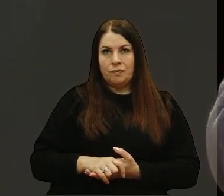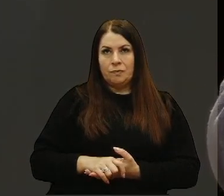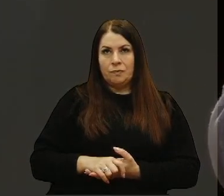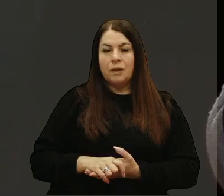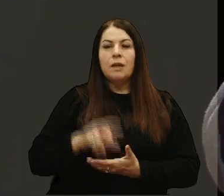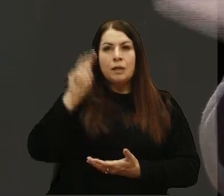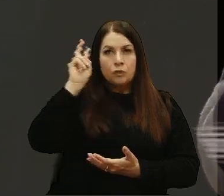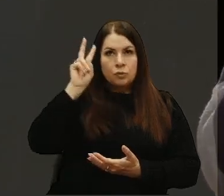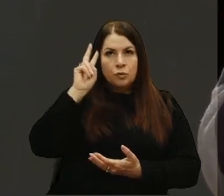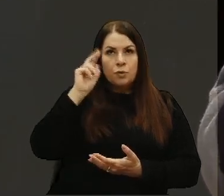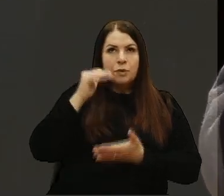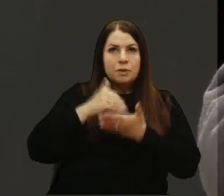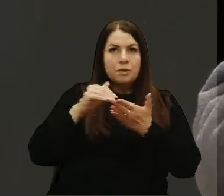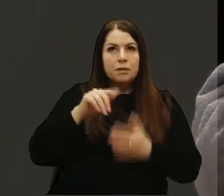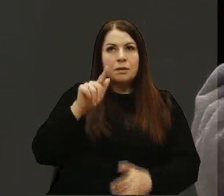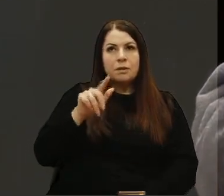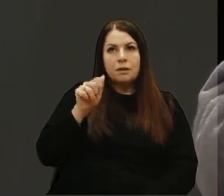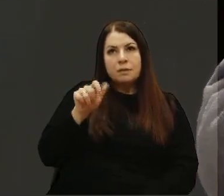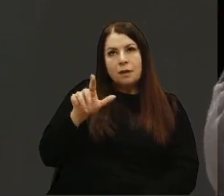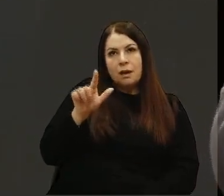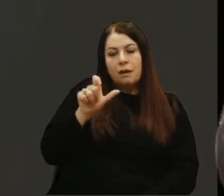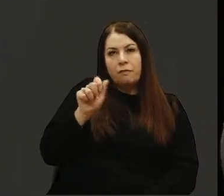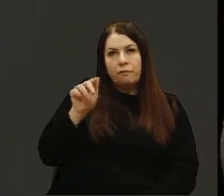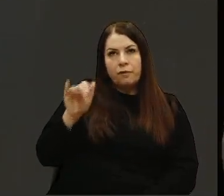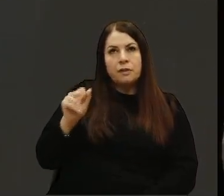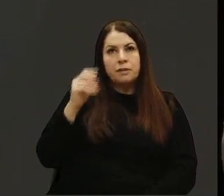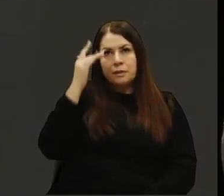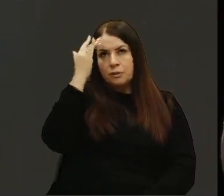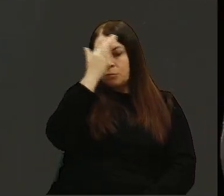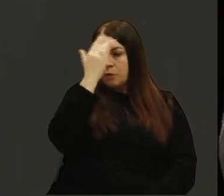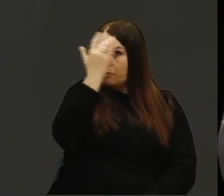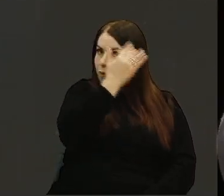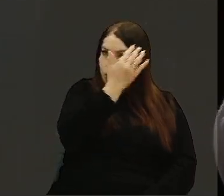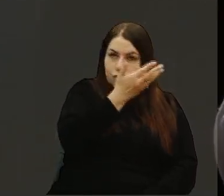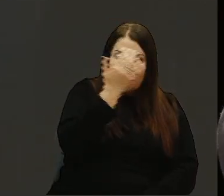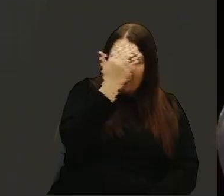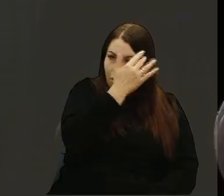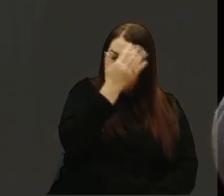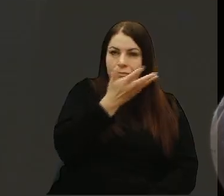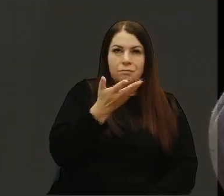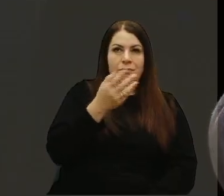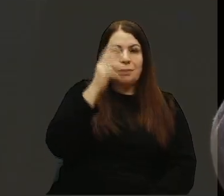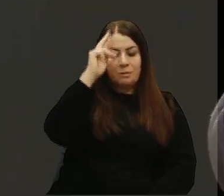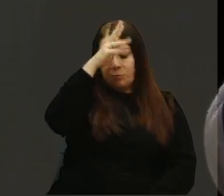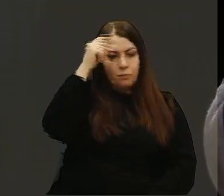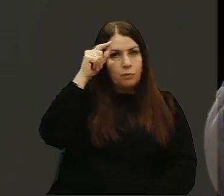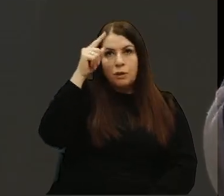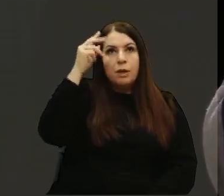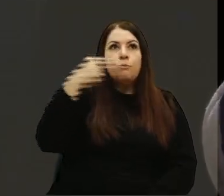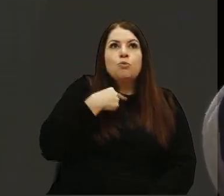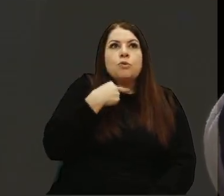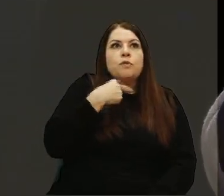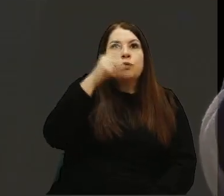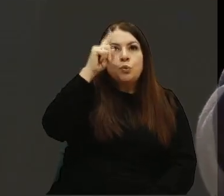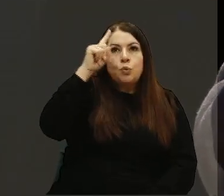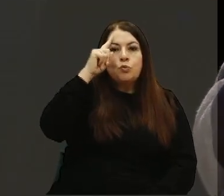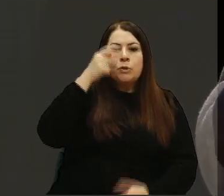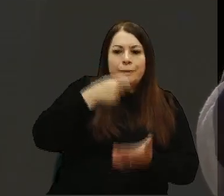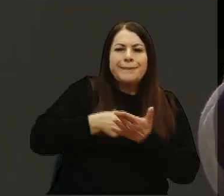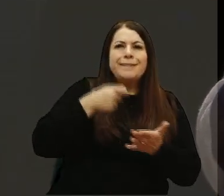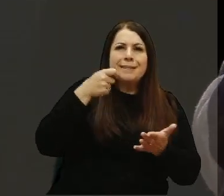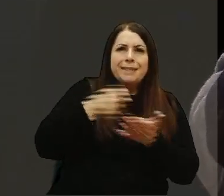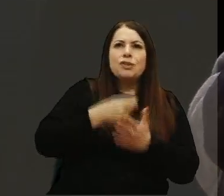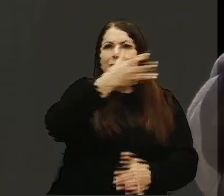É a história do secretário Galafassi, é a história do prefeito Adiló. Não é possível que todo dia a gente insiste